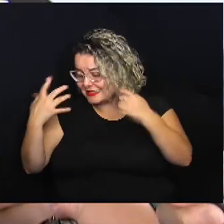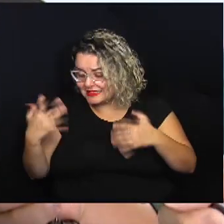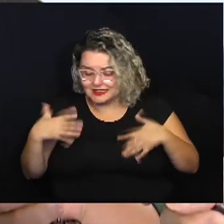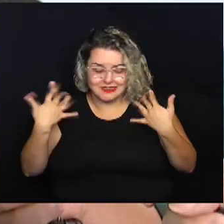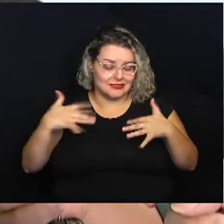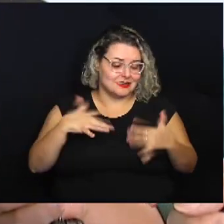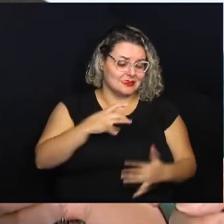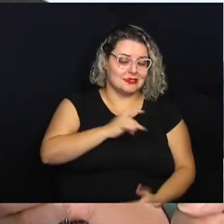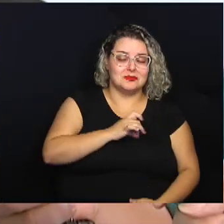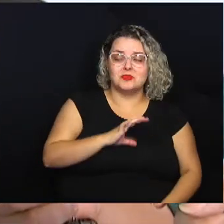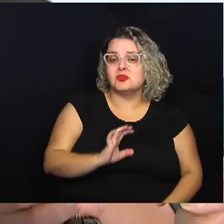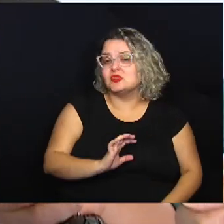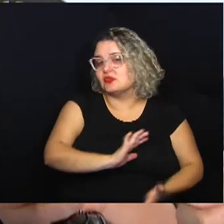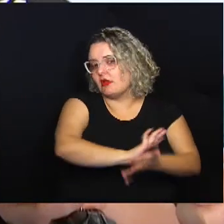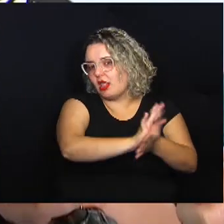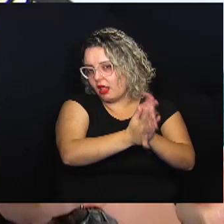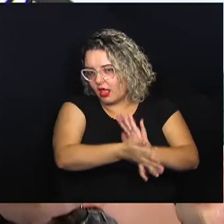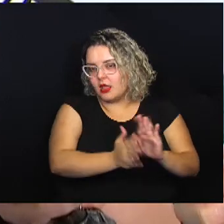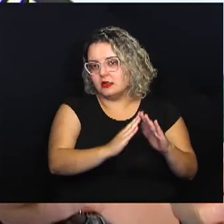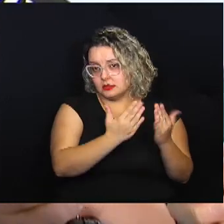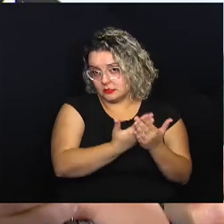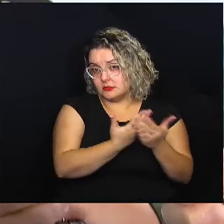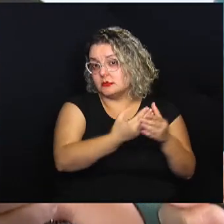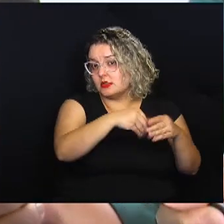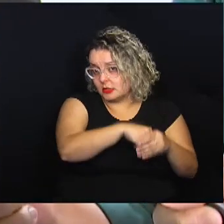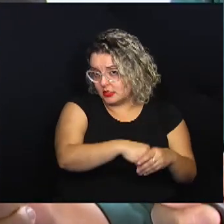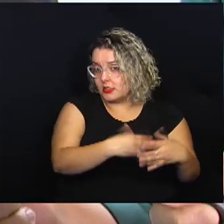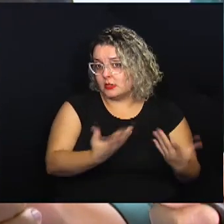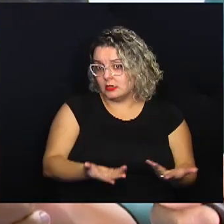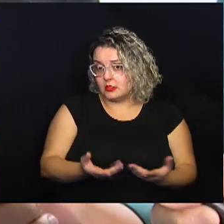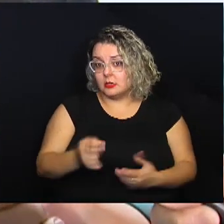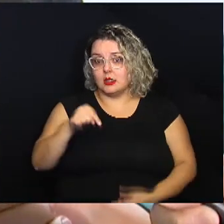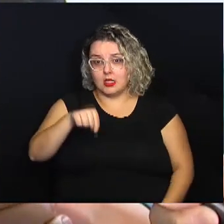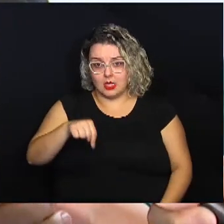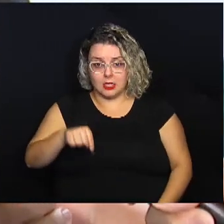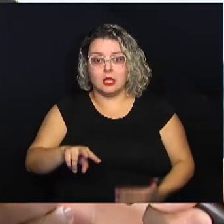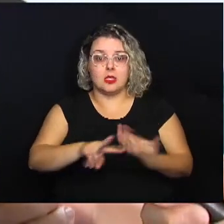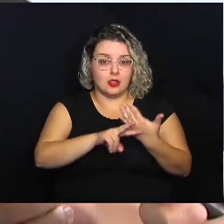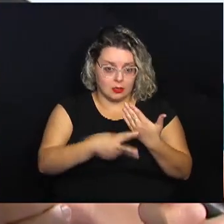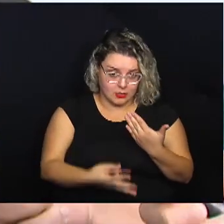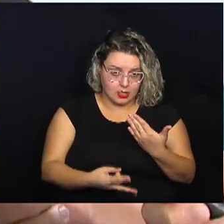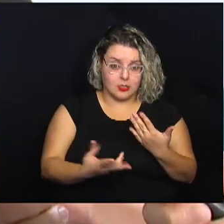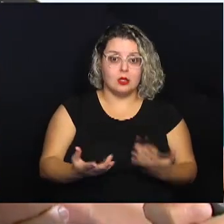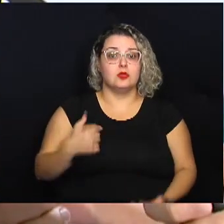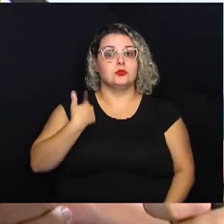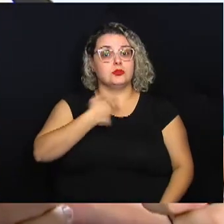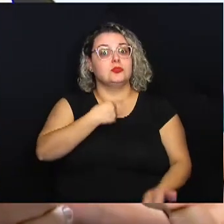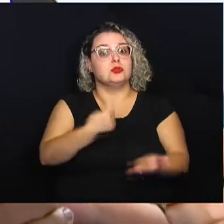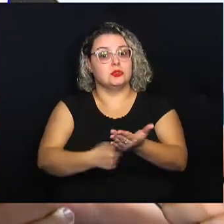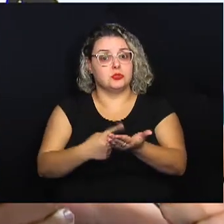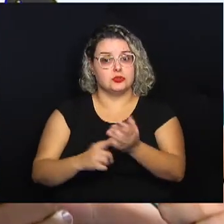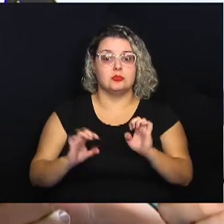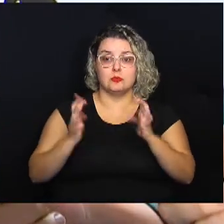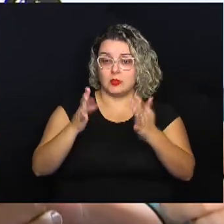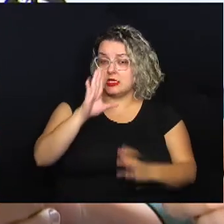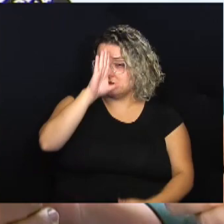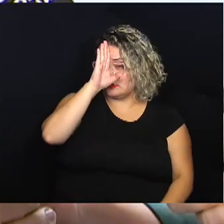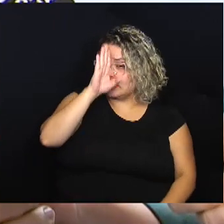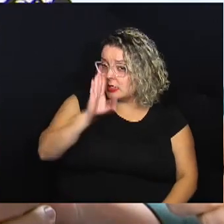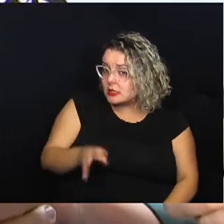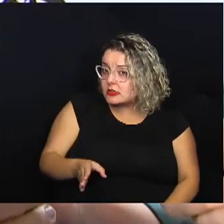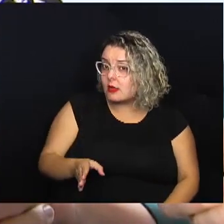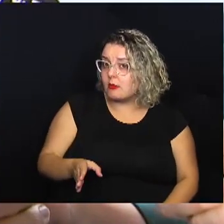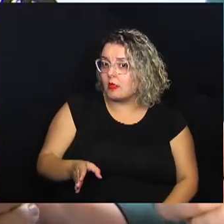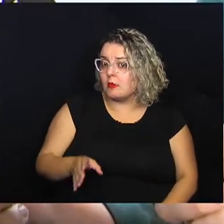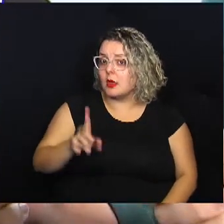incidentes em escolas. Essa união, ela se reflete não só nos nossos compromissos, nos nossos eventos, mas principalmente